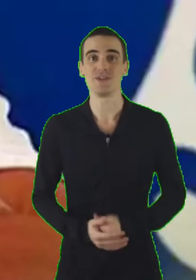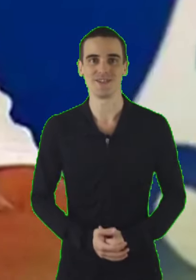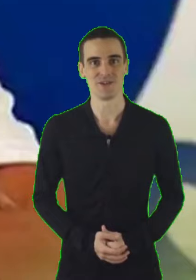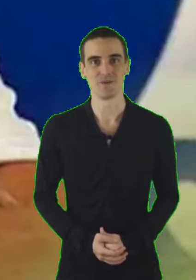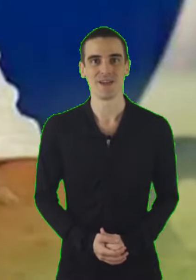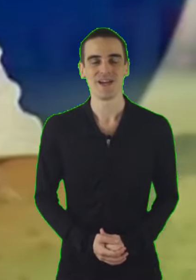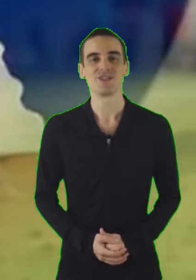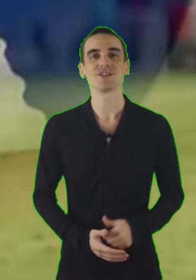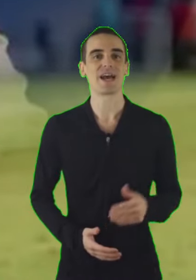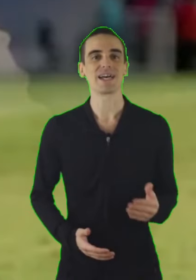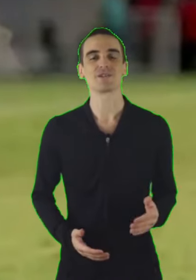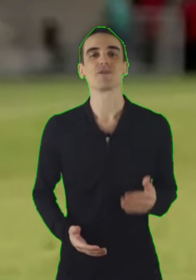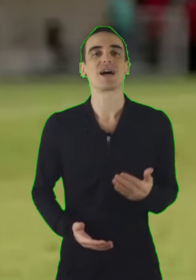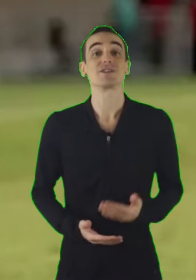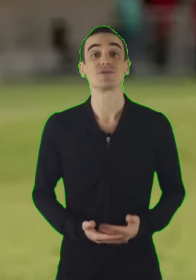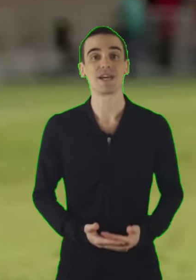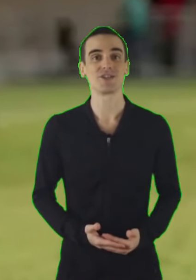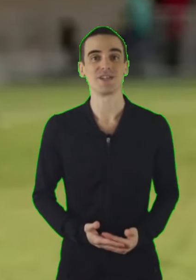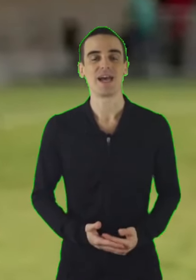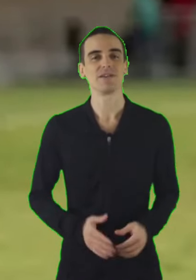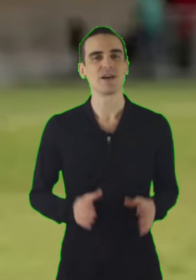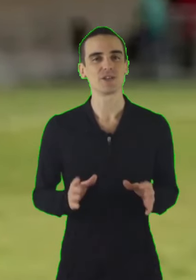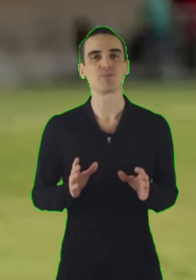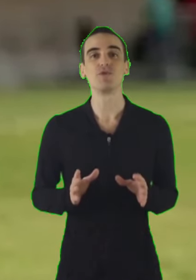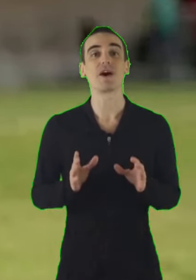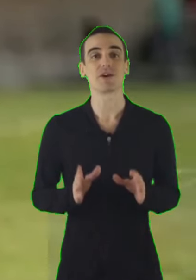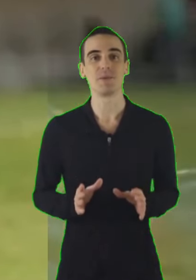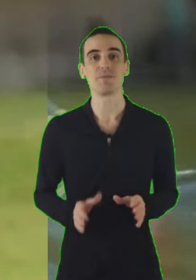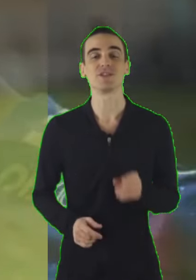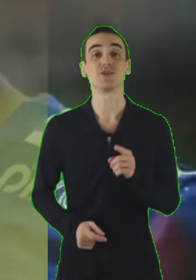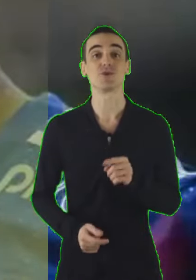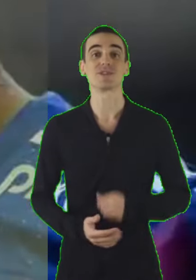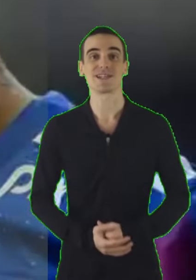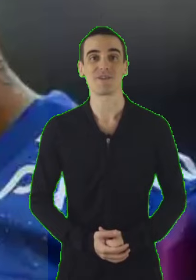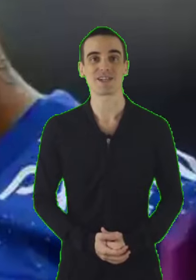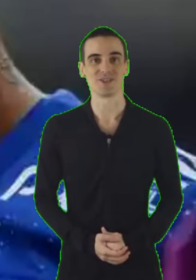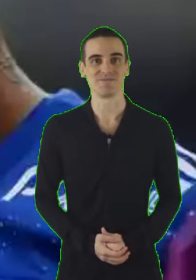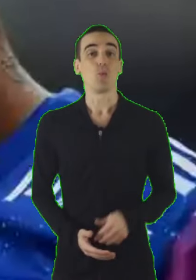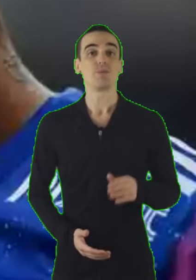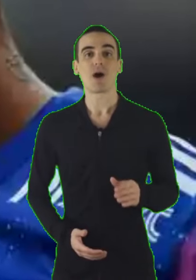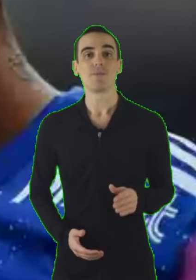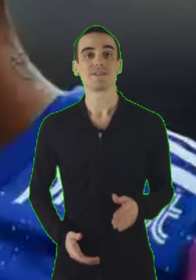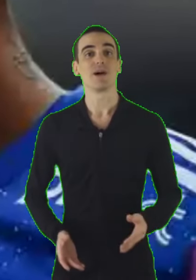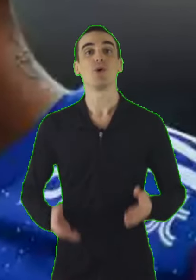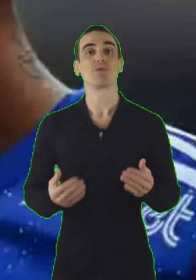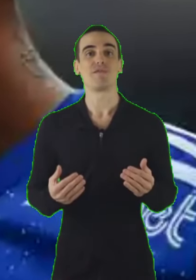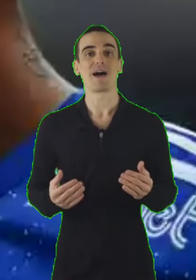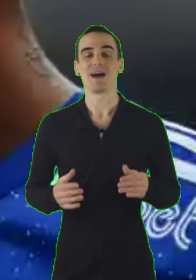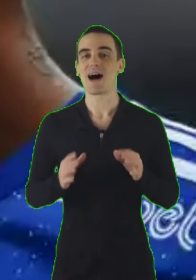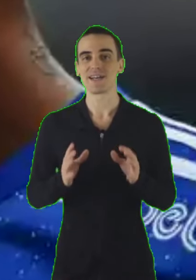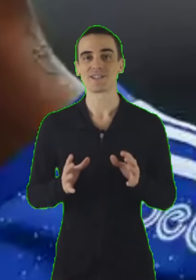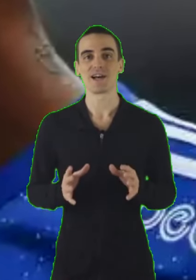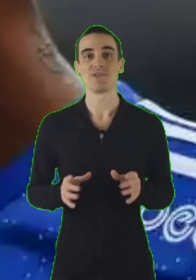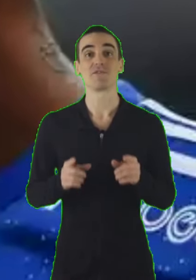está desde agosto do ano passado. Coritiba e Vitória estão interessados no meia de 21 anos. É certo que Daniel não será aproveitado